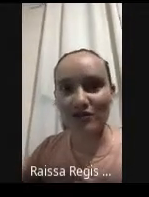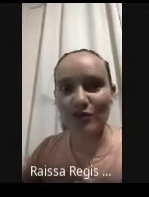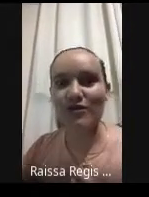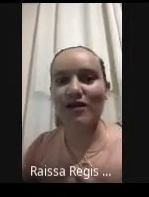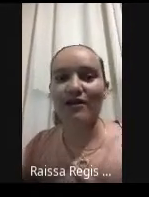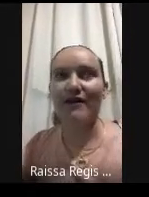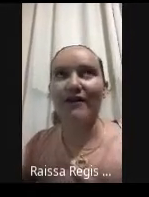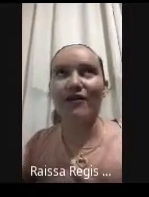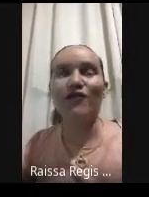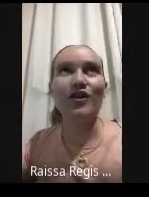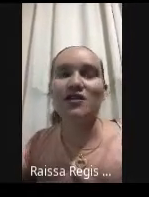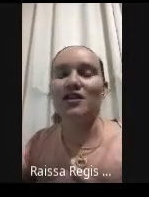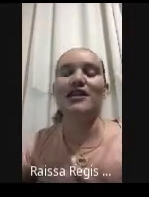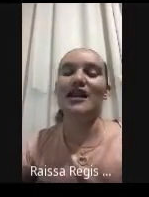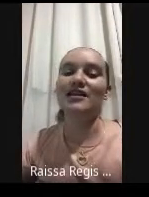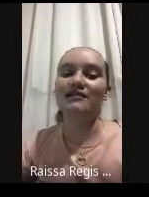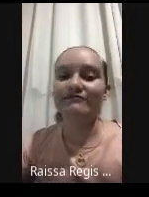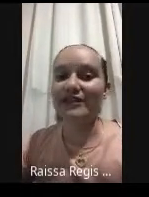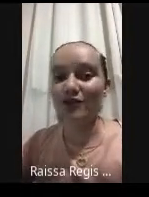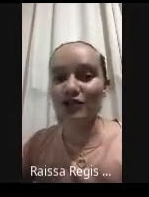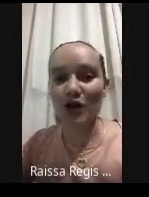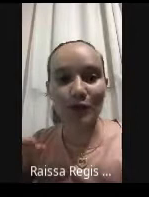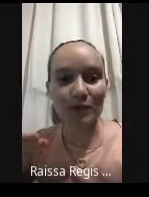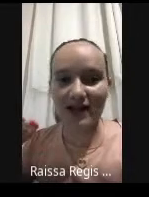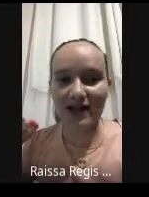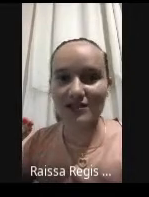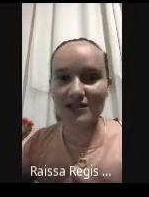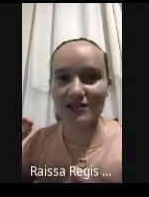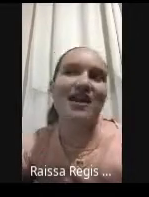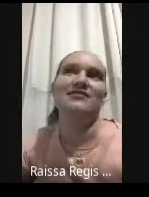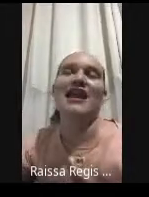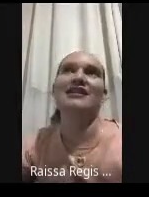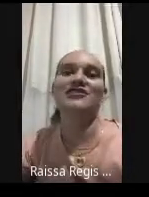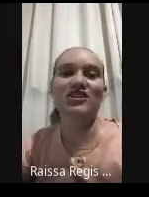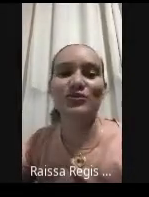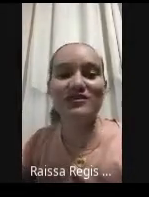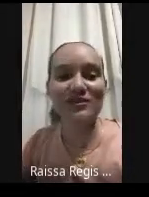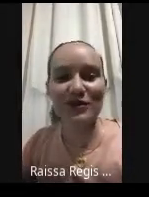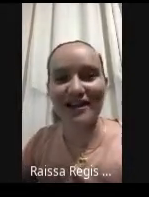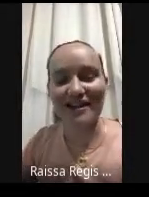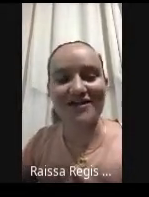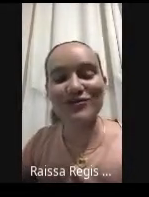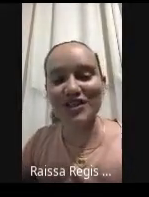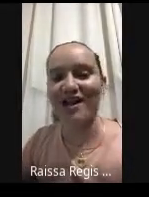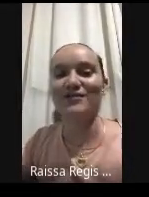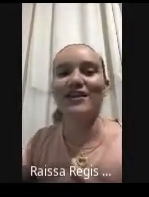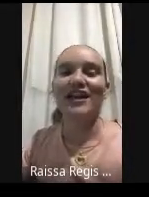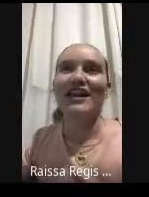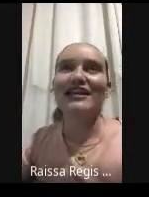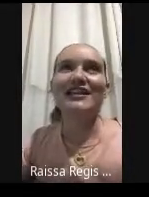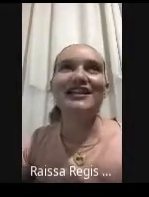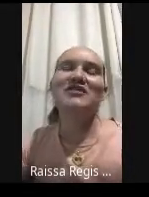pedagogia estuda o Vygotsky ali, que ele não chegou a publicar os escritos dele. Ele tinha tudo escrito no caderno, no